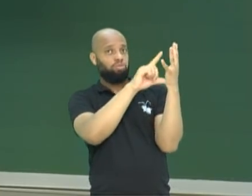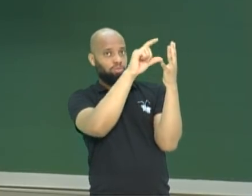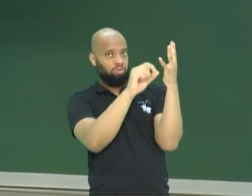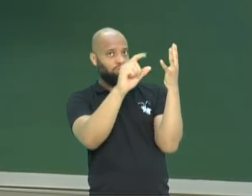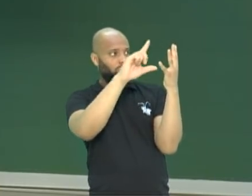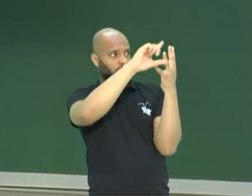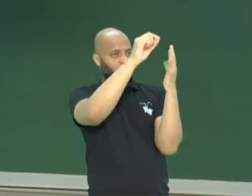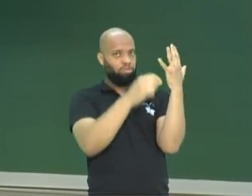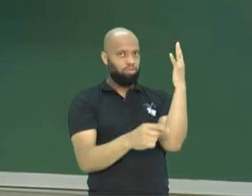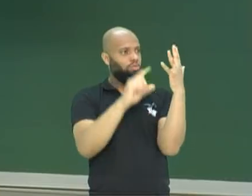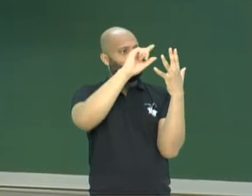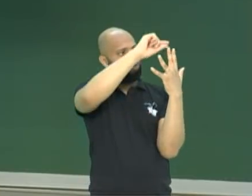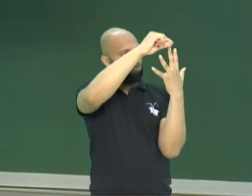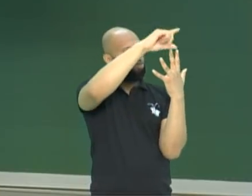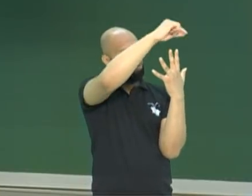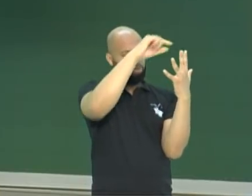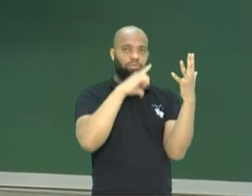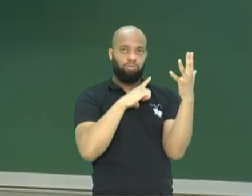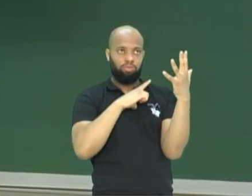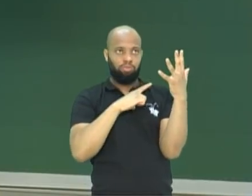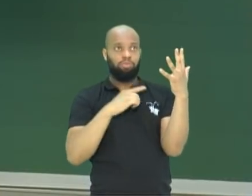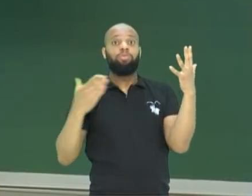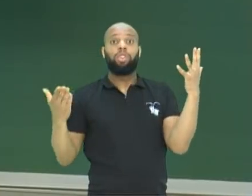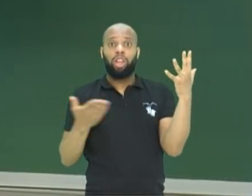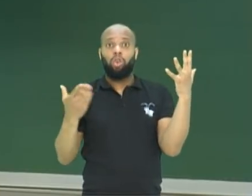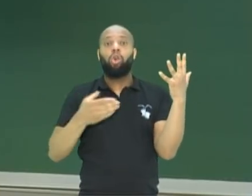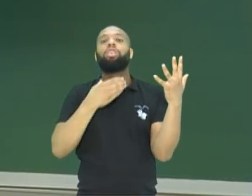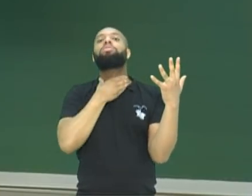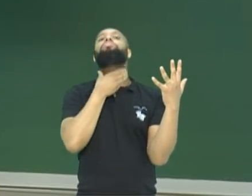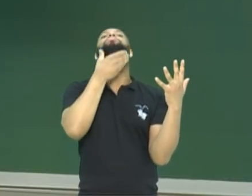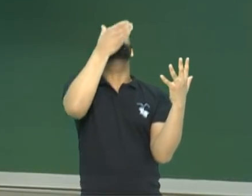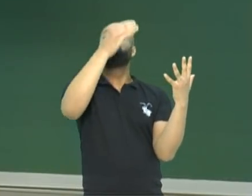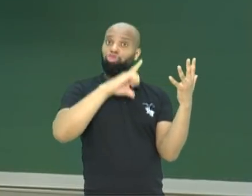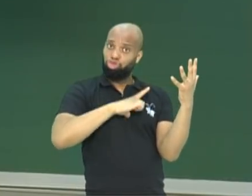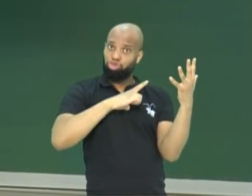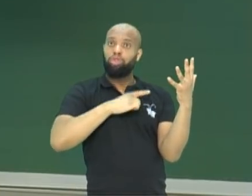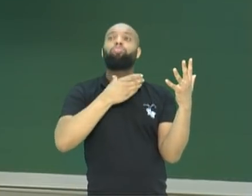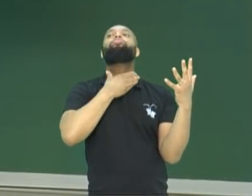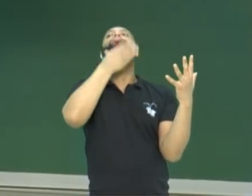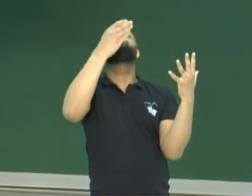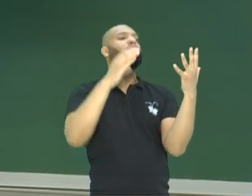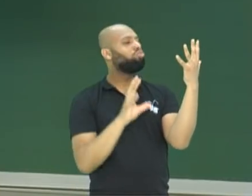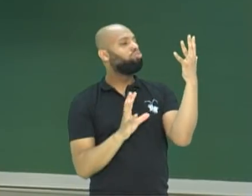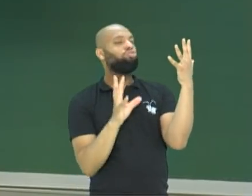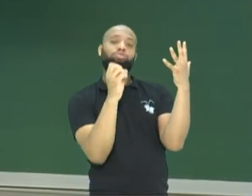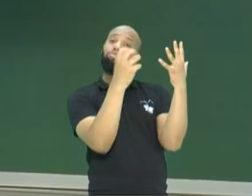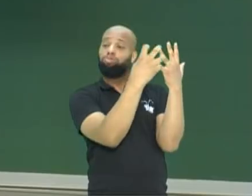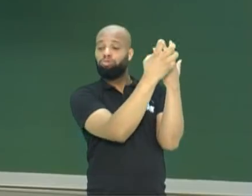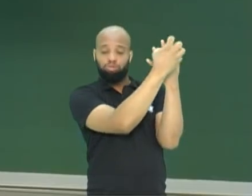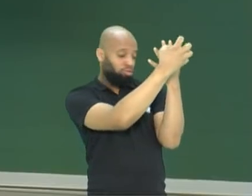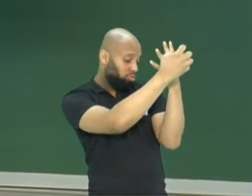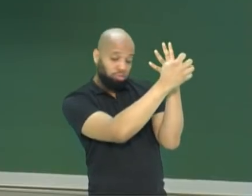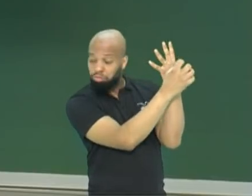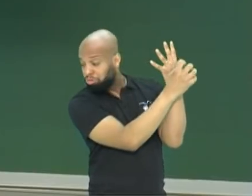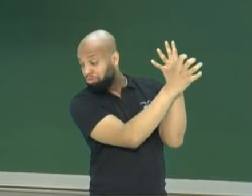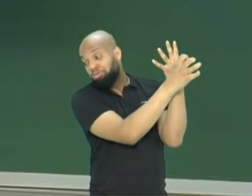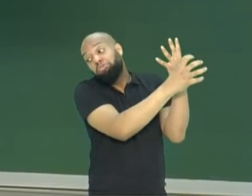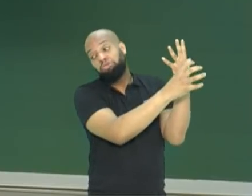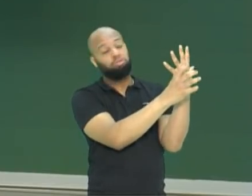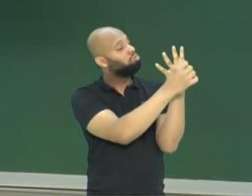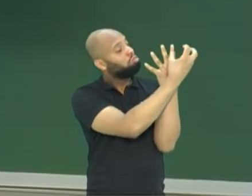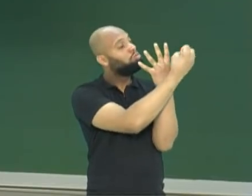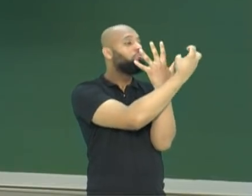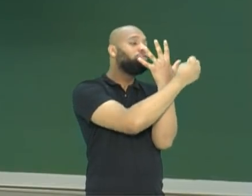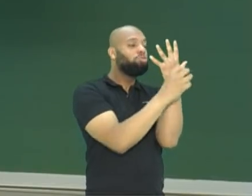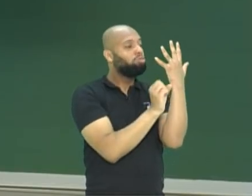folhas das árvores mais altas. Nesse sentido, aquelas girafas que tinham pescoço longo conseguiam se alimentar. As